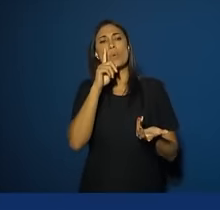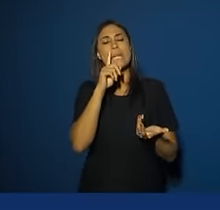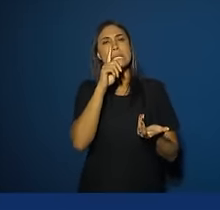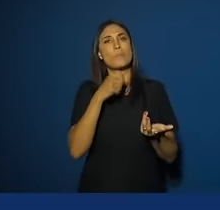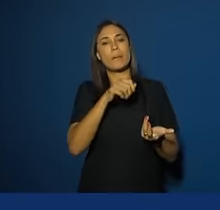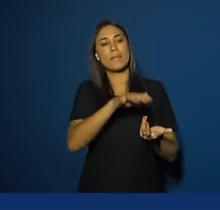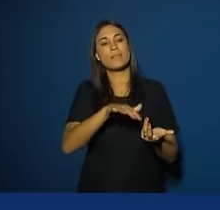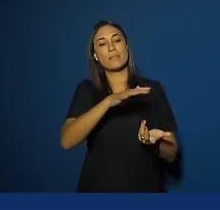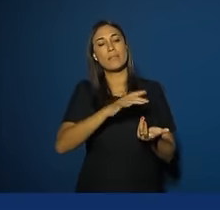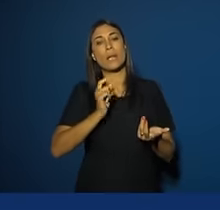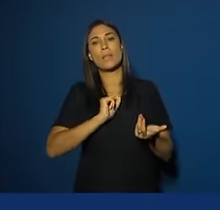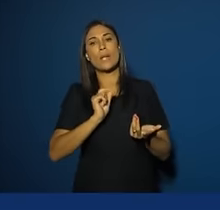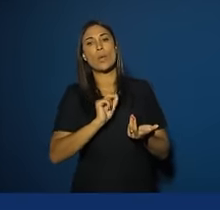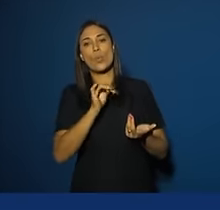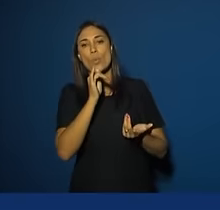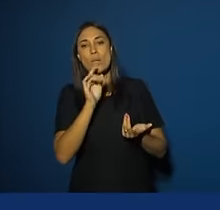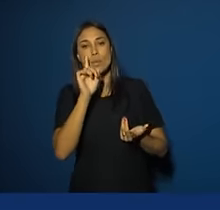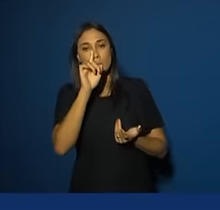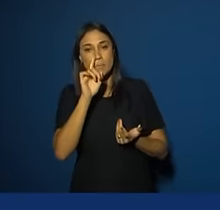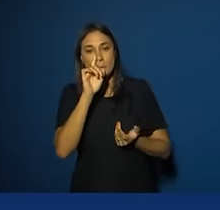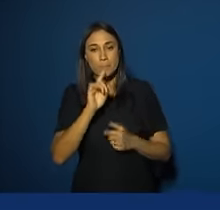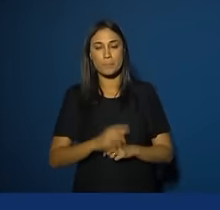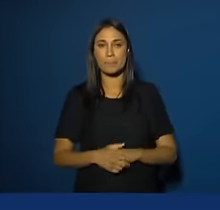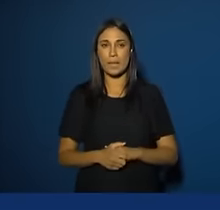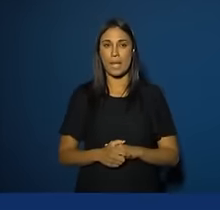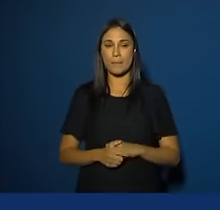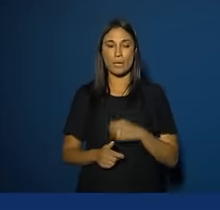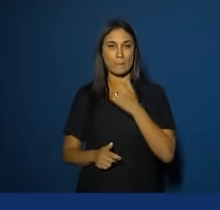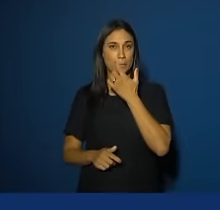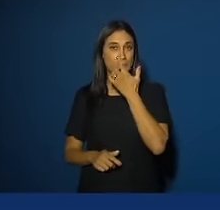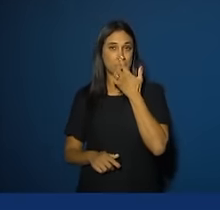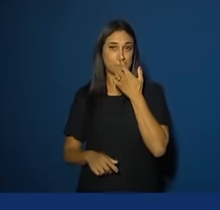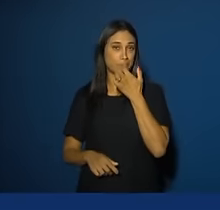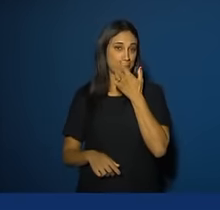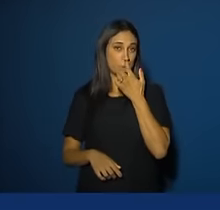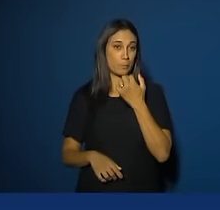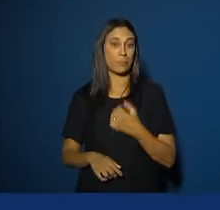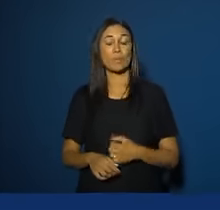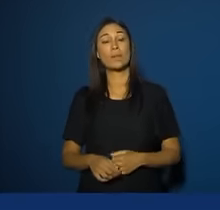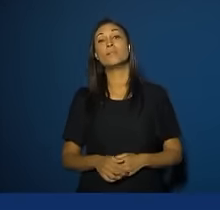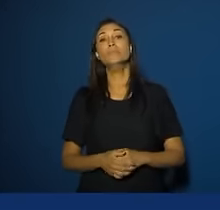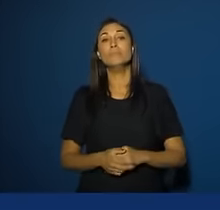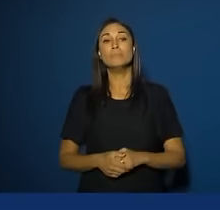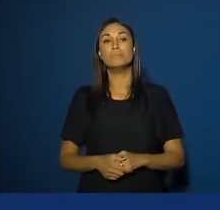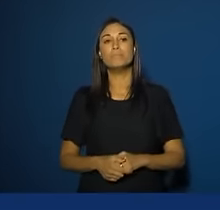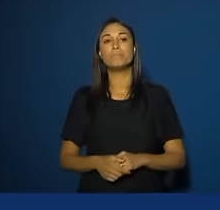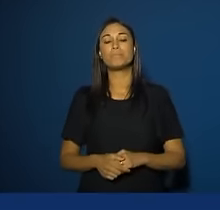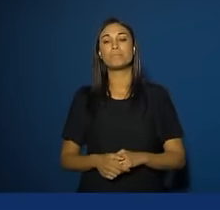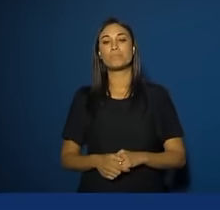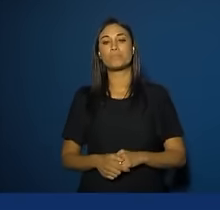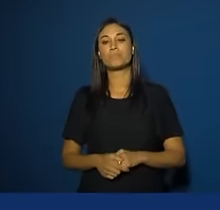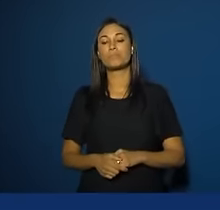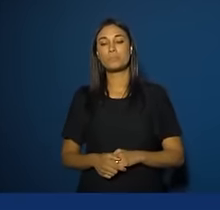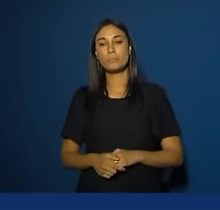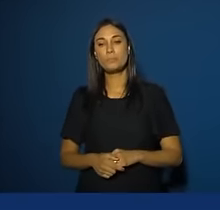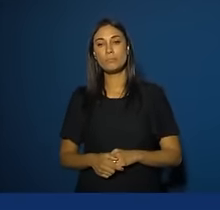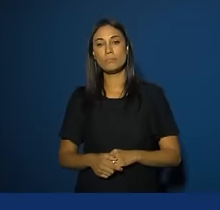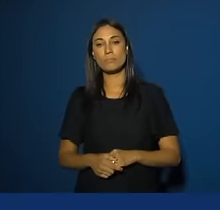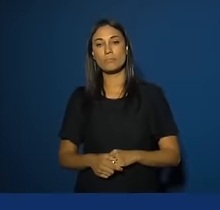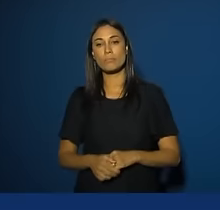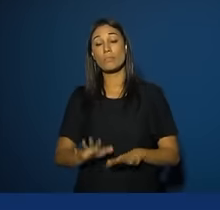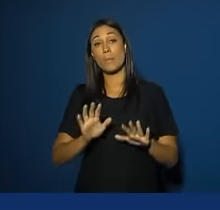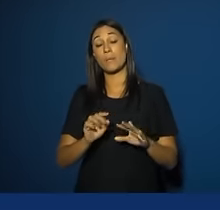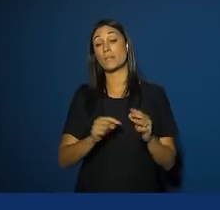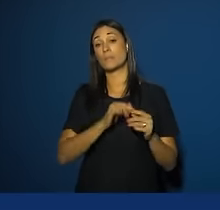para que esse cenário não se materialize, quais são os riscos para a gente ser um value trap pelo terceiro ano seguido, né? Quer dizer, uma boa parte das ações. Né?